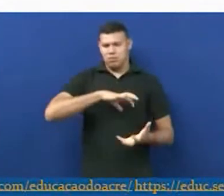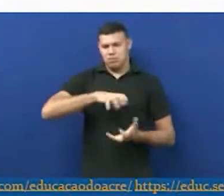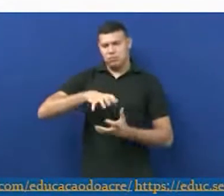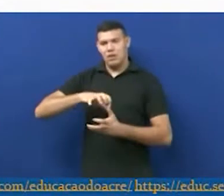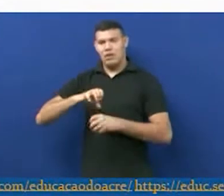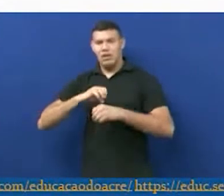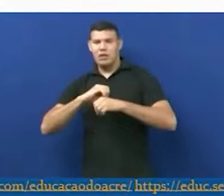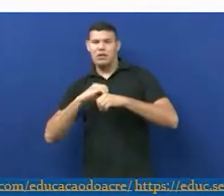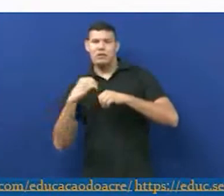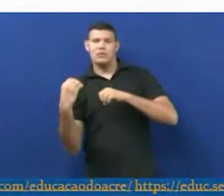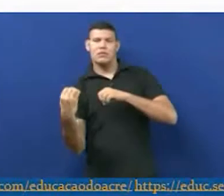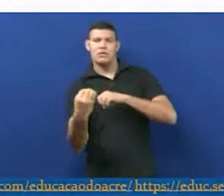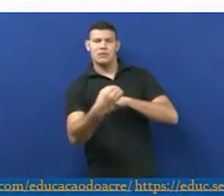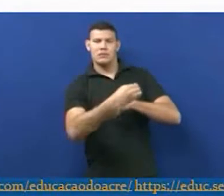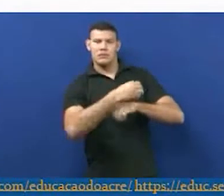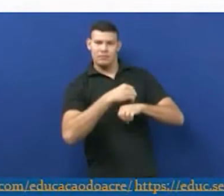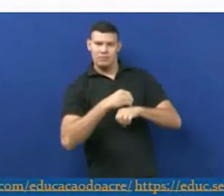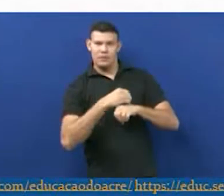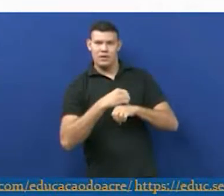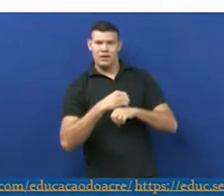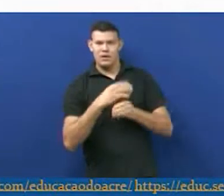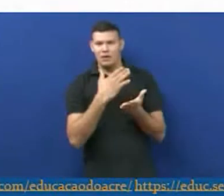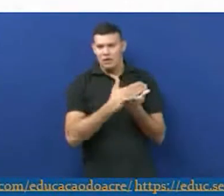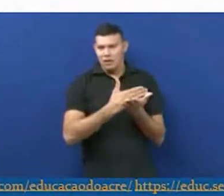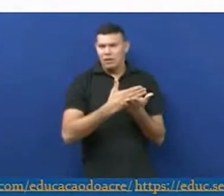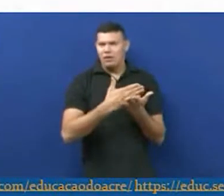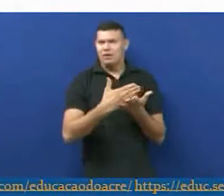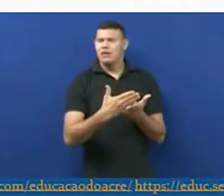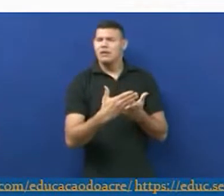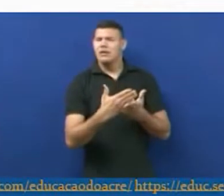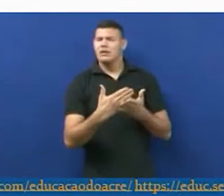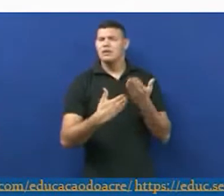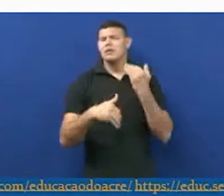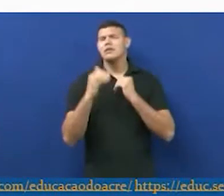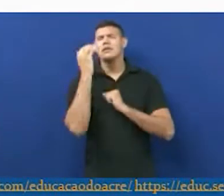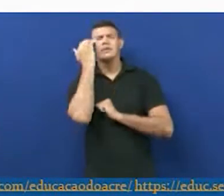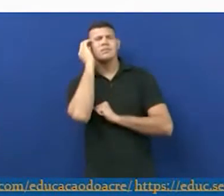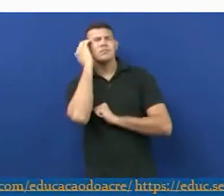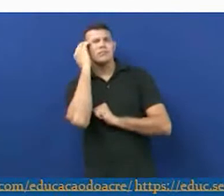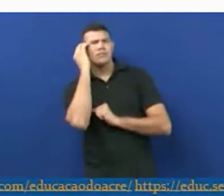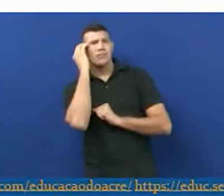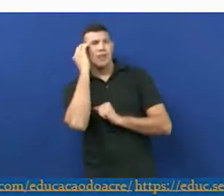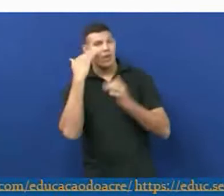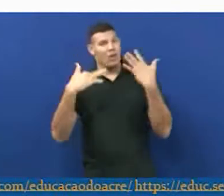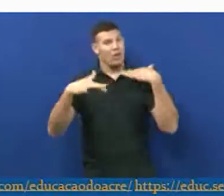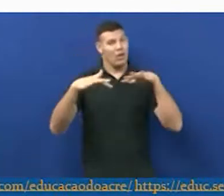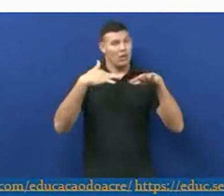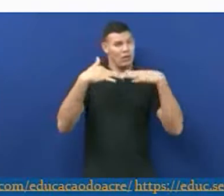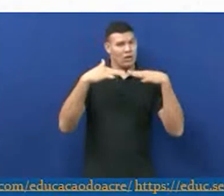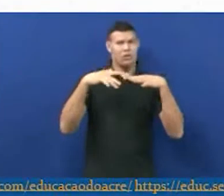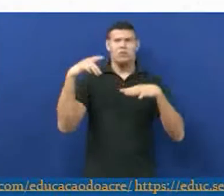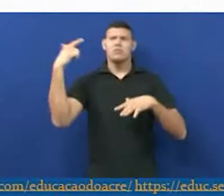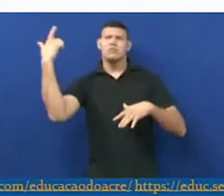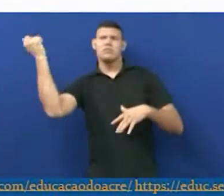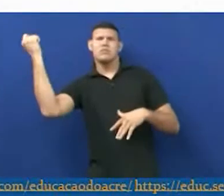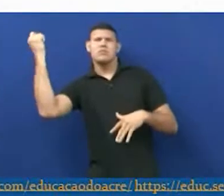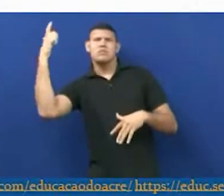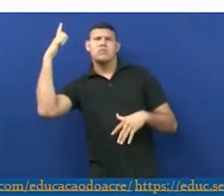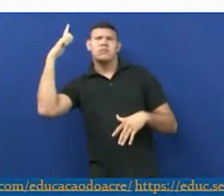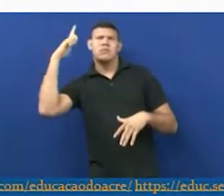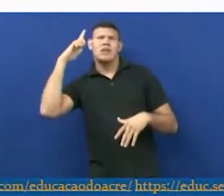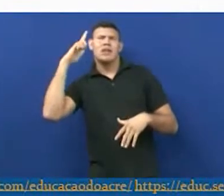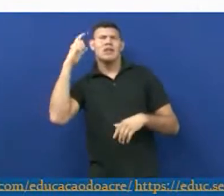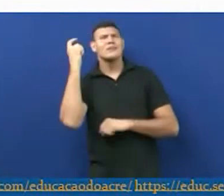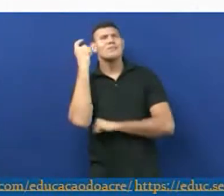Sistema Solar. Para começar, a gente vai entender um pouquinho do movimento que o Sol realiza. Muitas vezes a